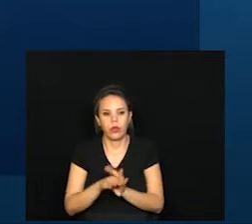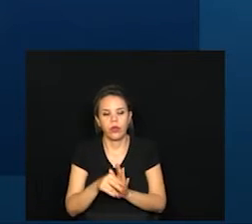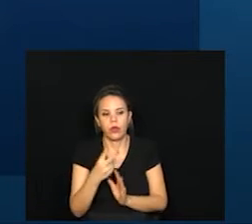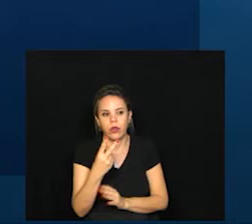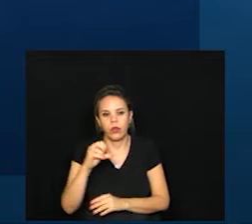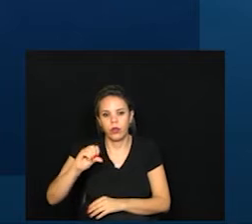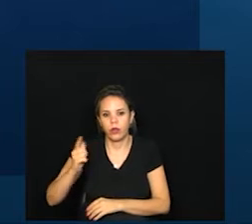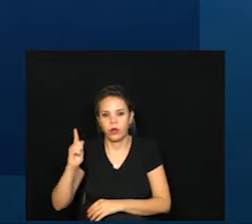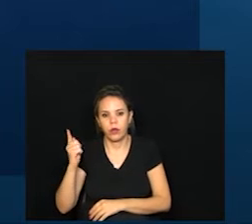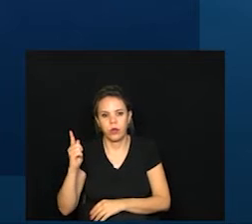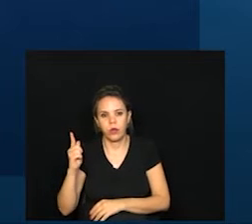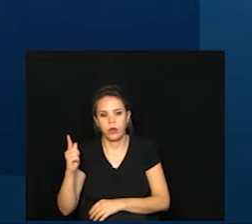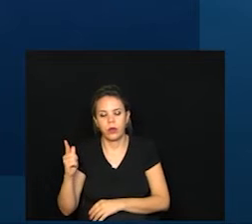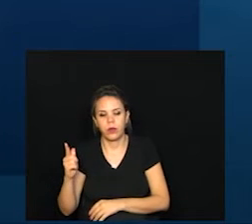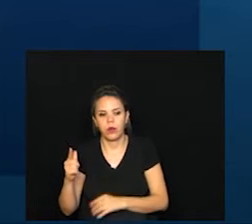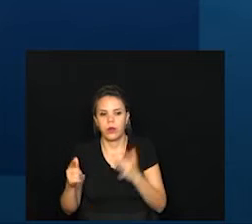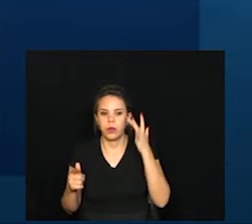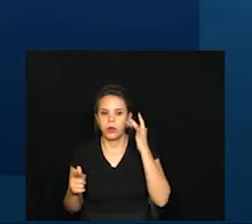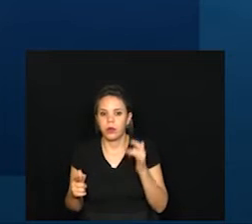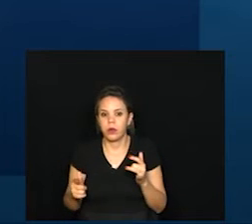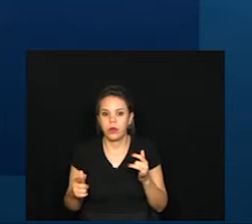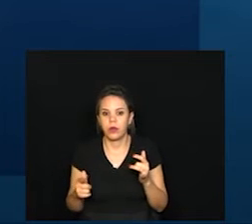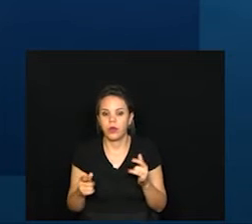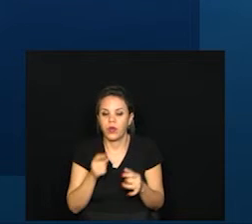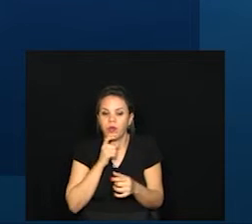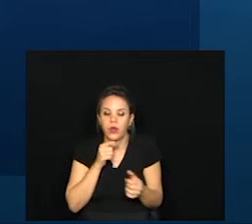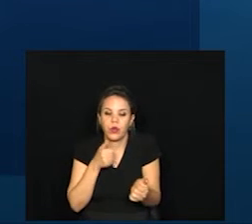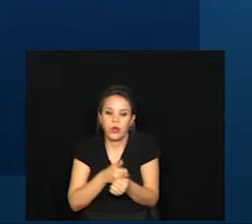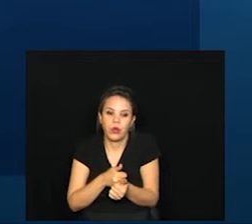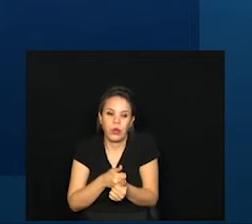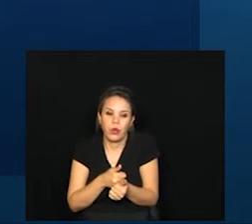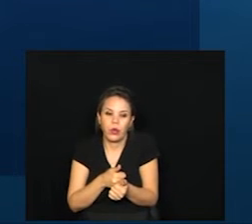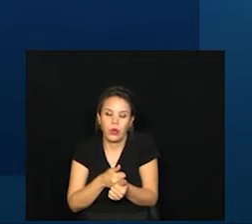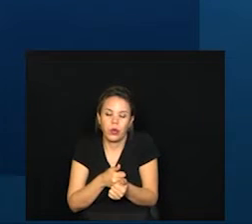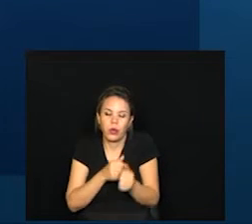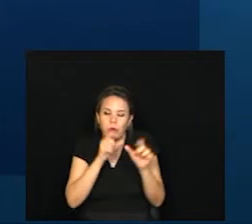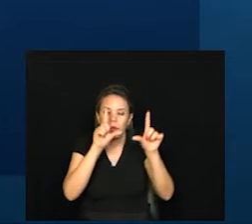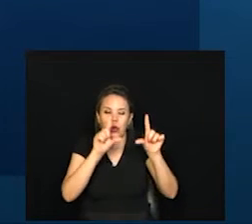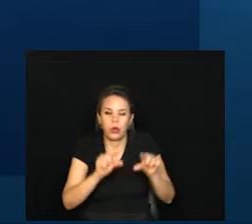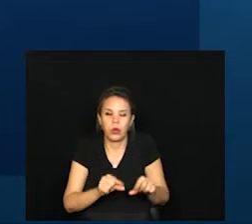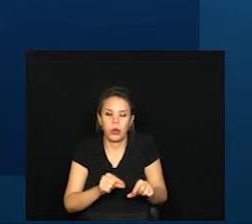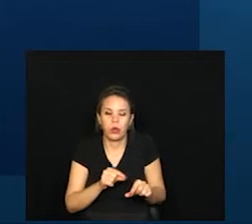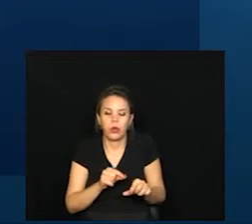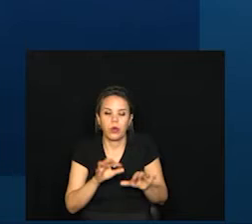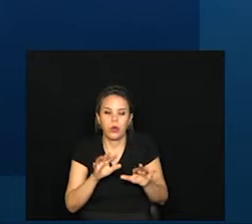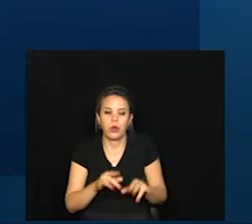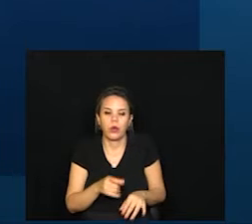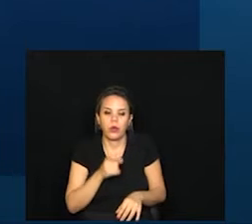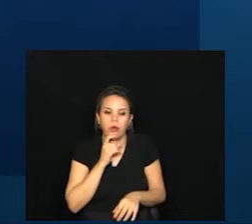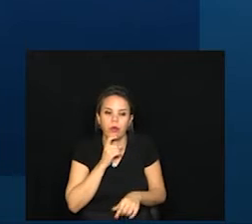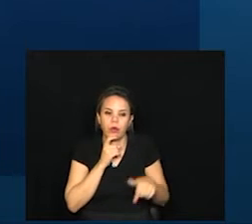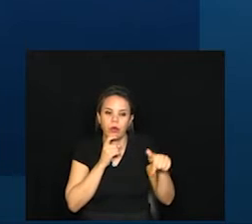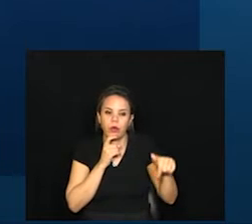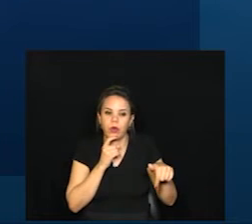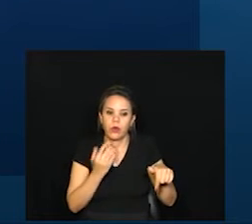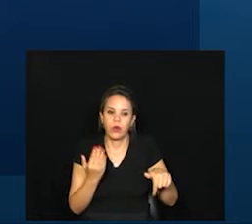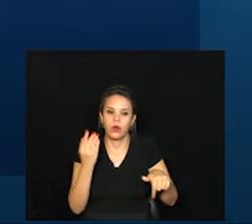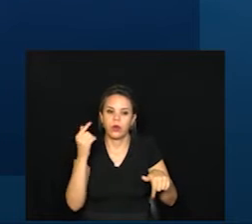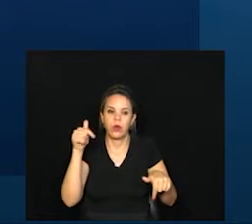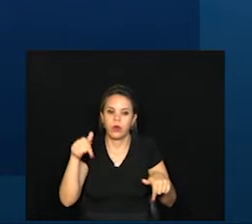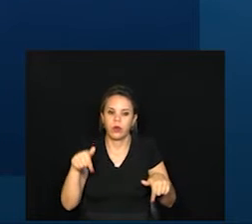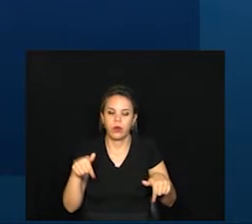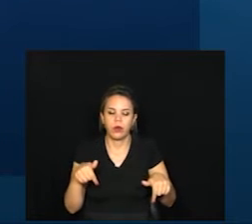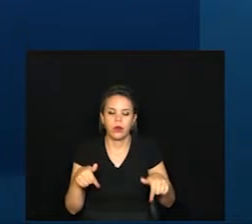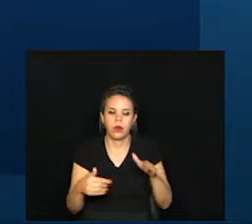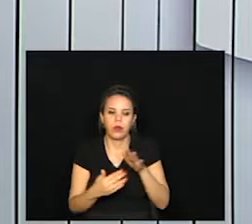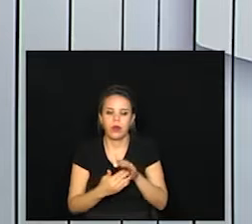29 graus e amanhã, com a frente fria derrubando as temperaturas, mínima de 7 e a máxima